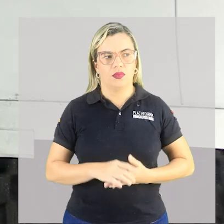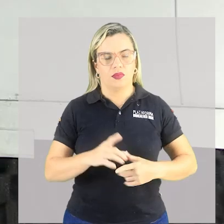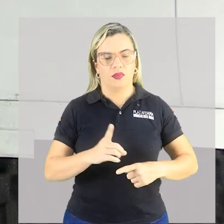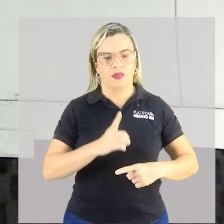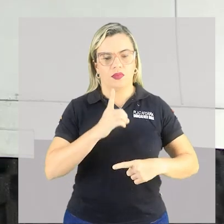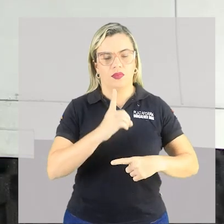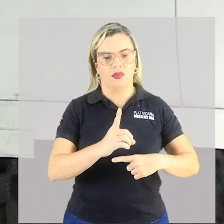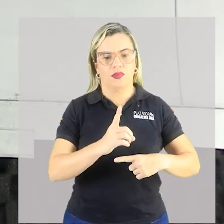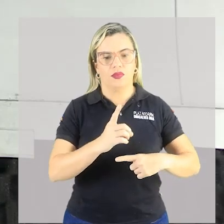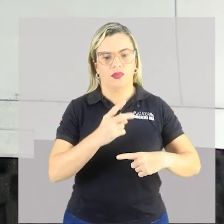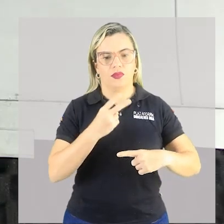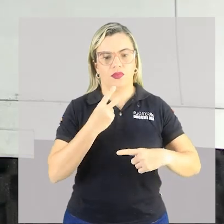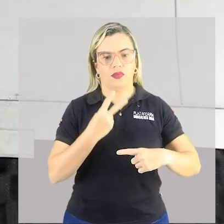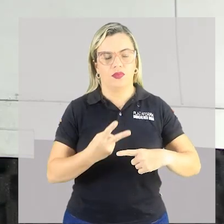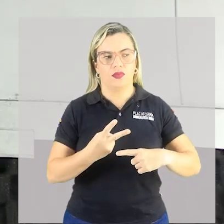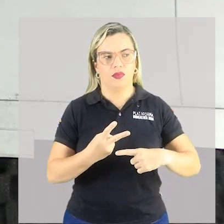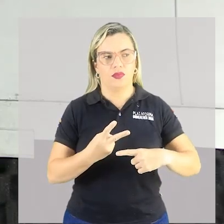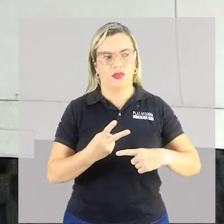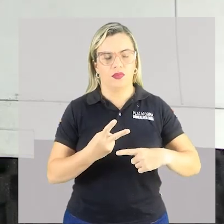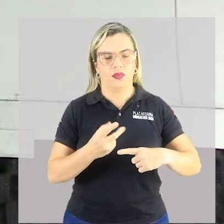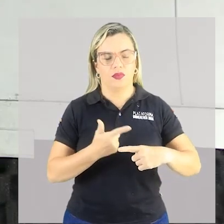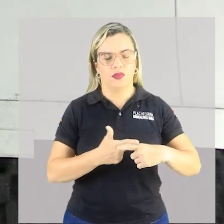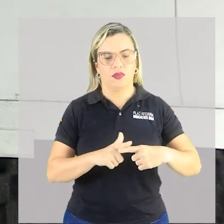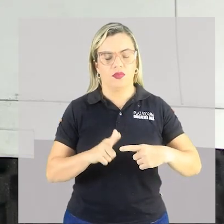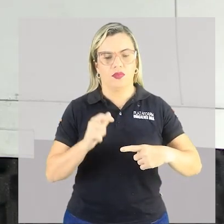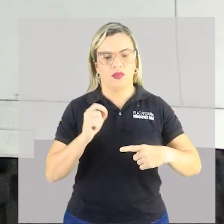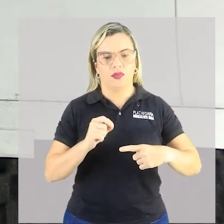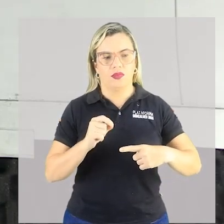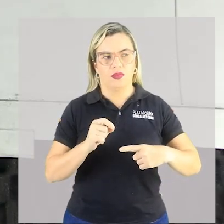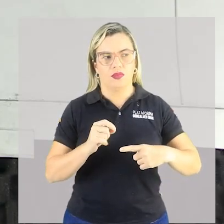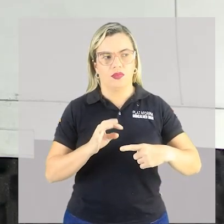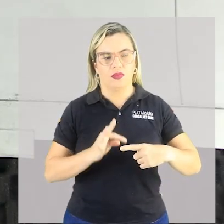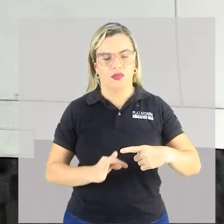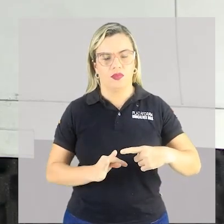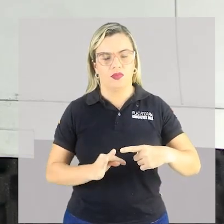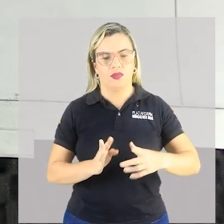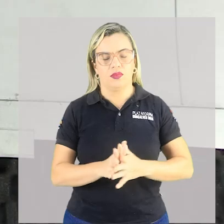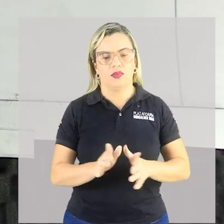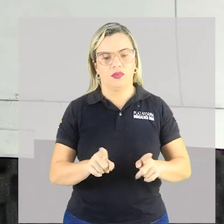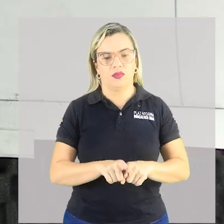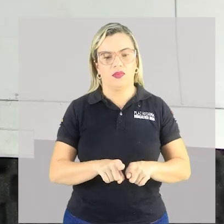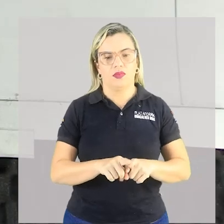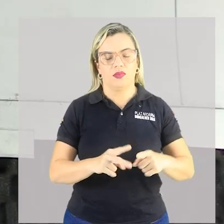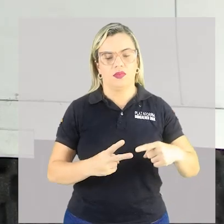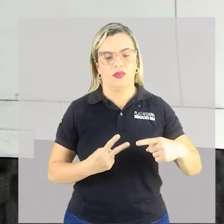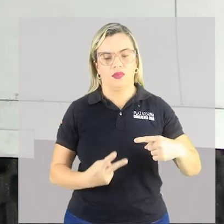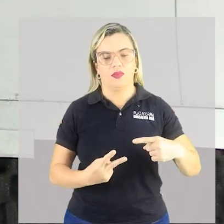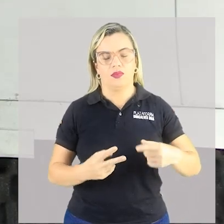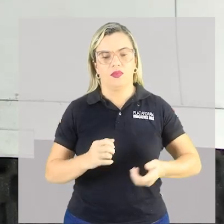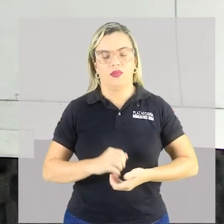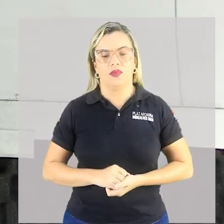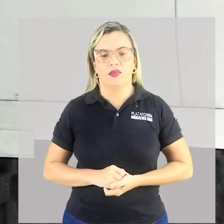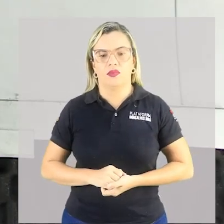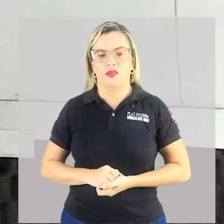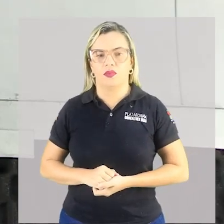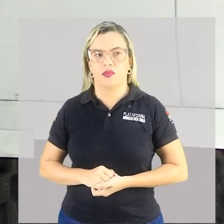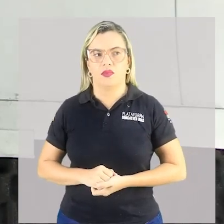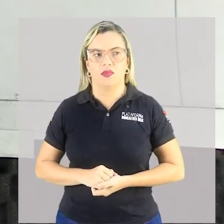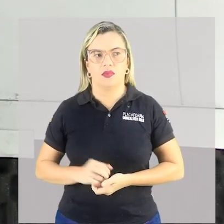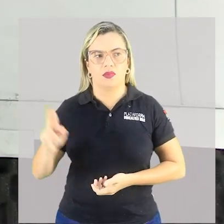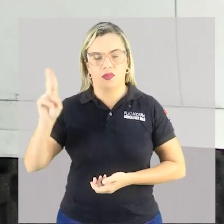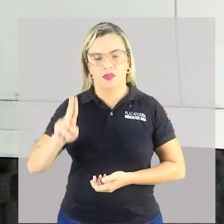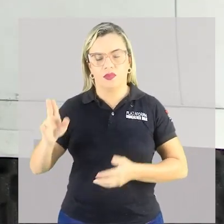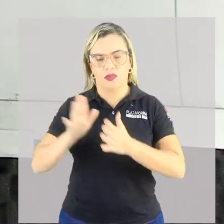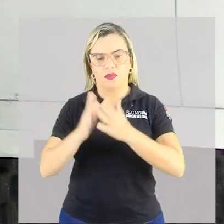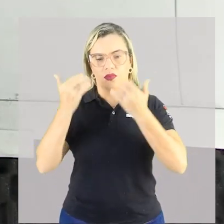distância percorrida por ele, 2, dividido o quê? Pelo tempo 2. Bora utilizar